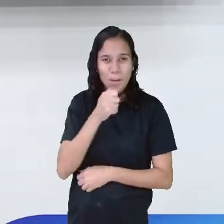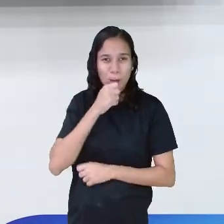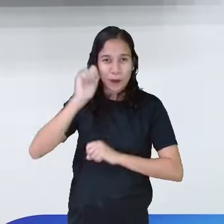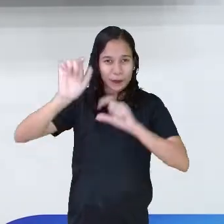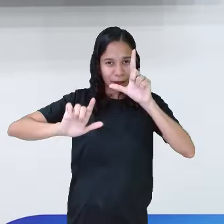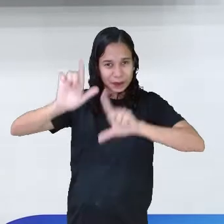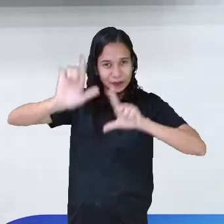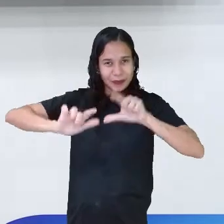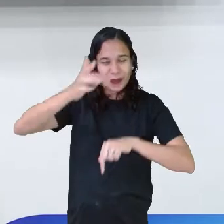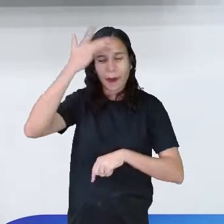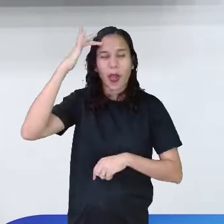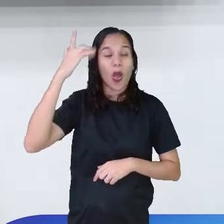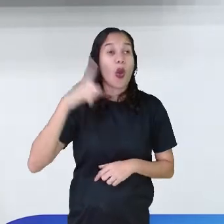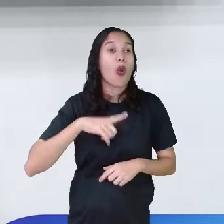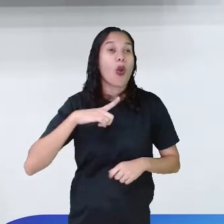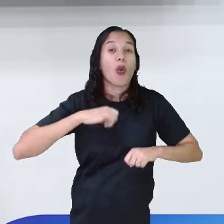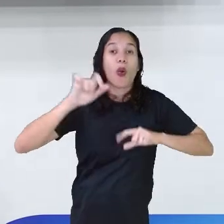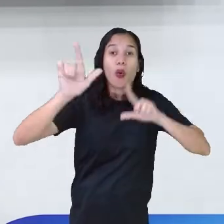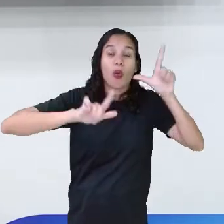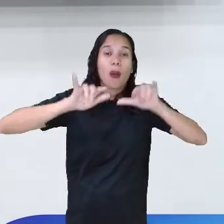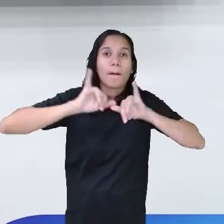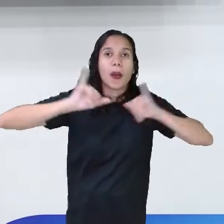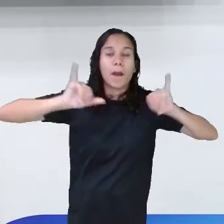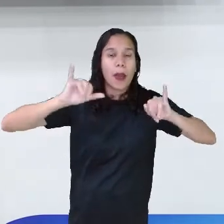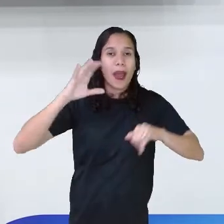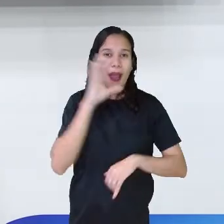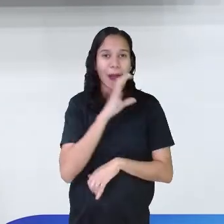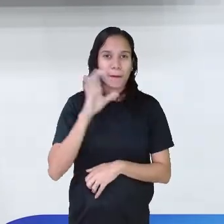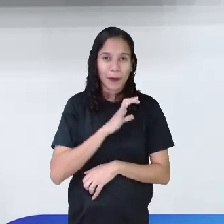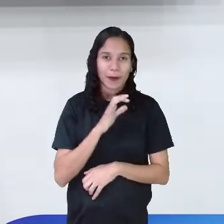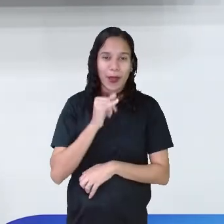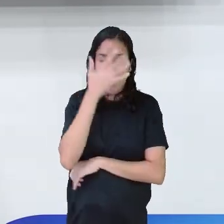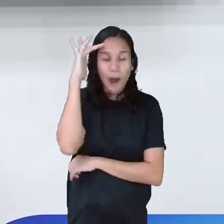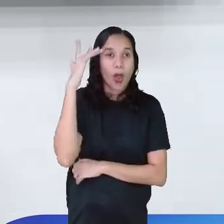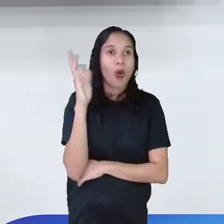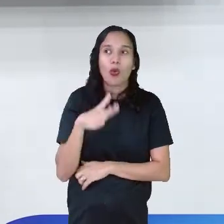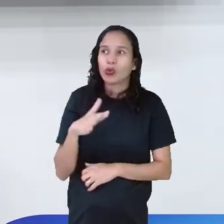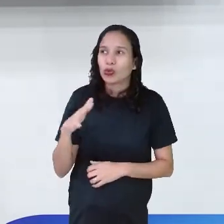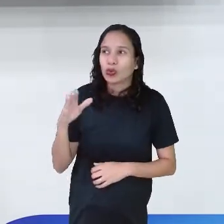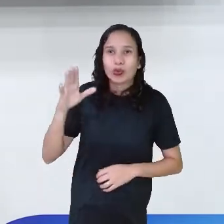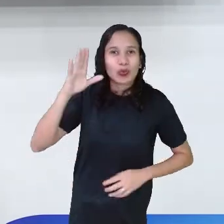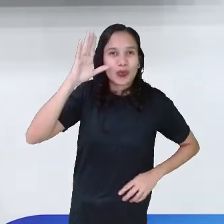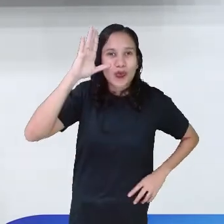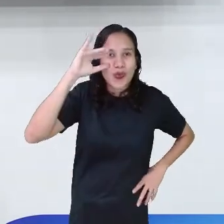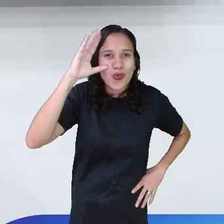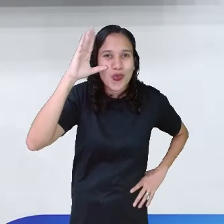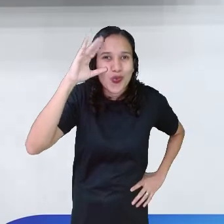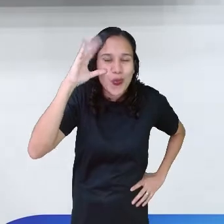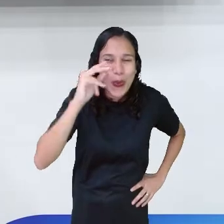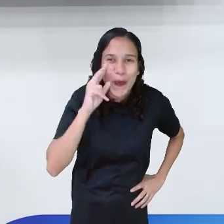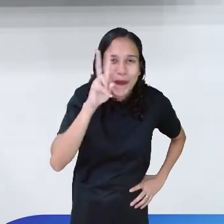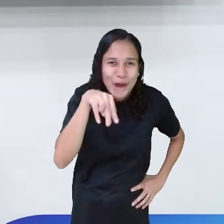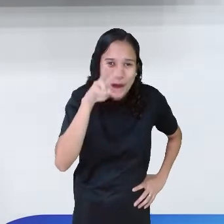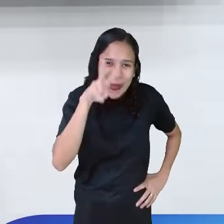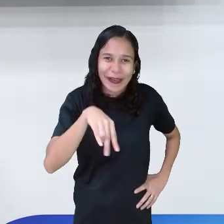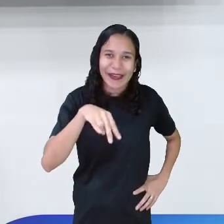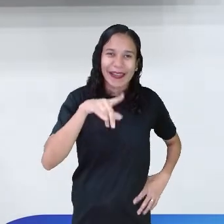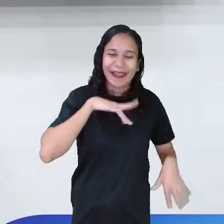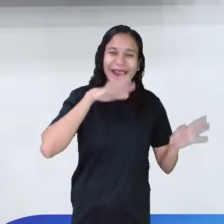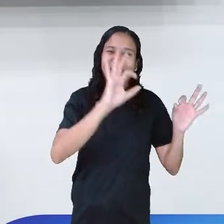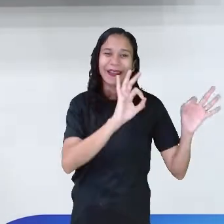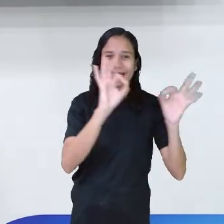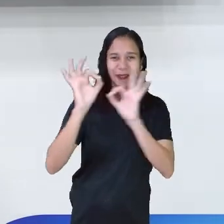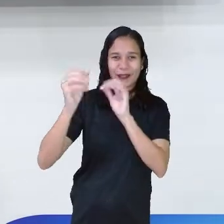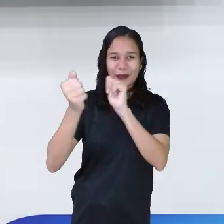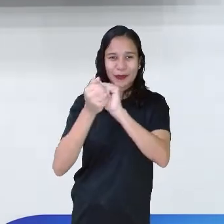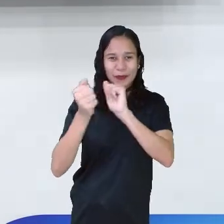é? Eles fazem aquela chamada, aquele comercial rapidinho, mas ele atiça a sua curiosidade para que você assista aquele